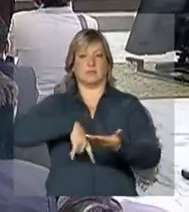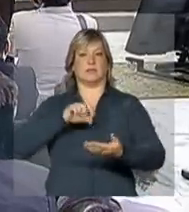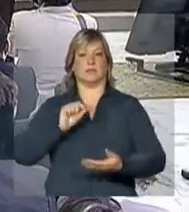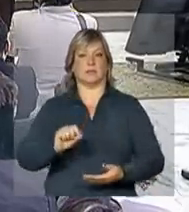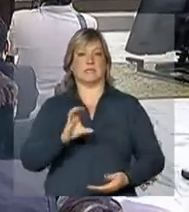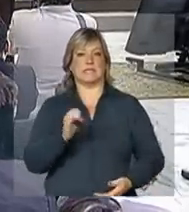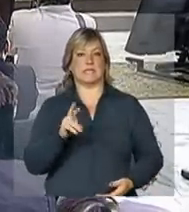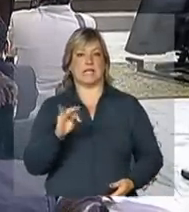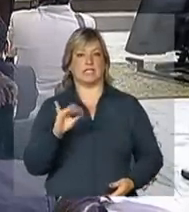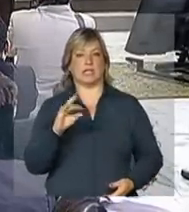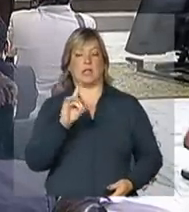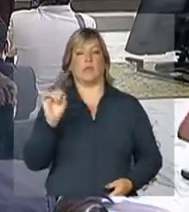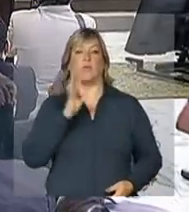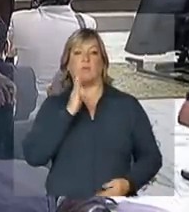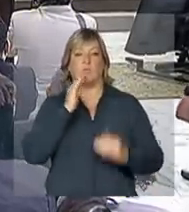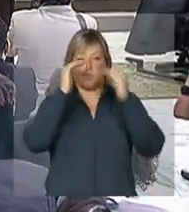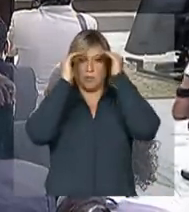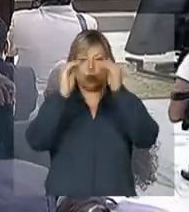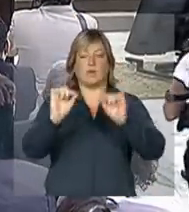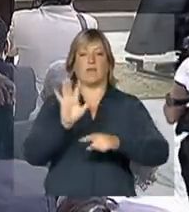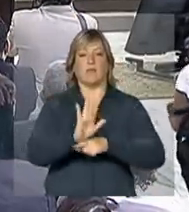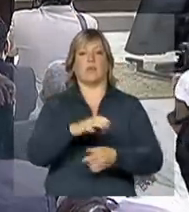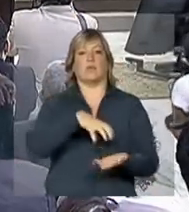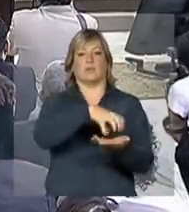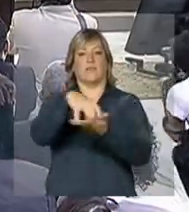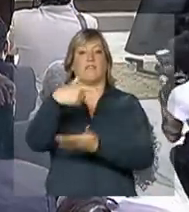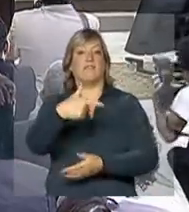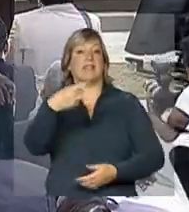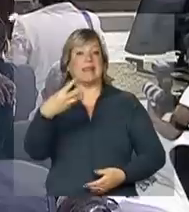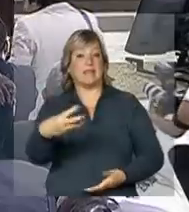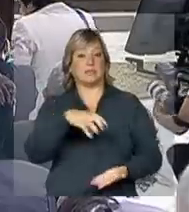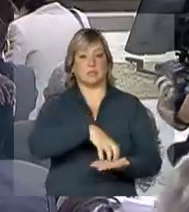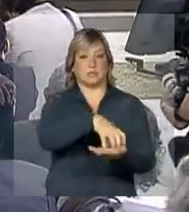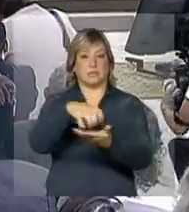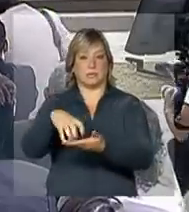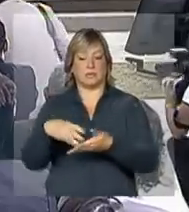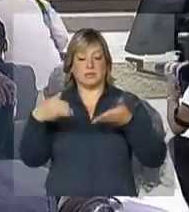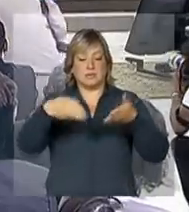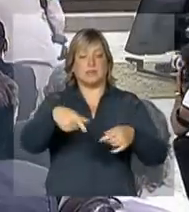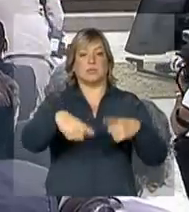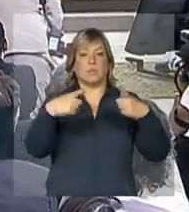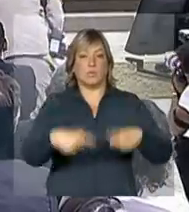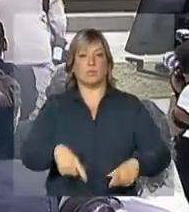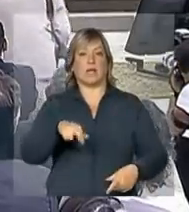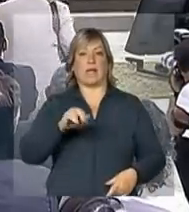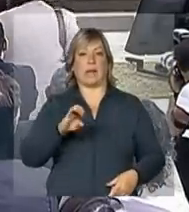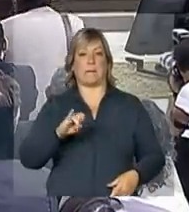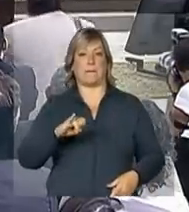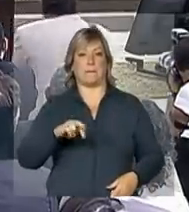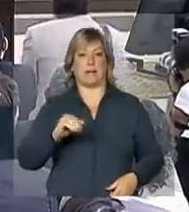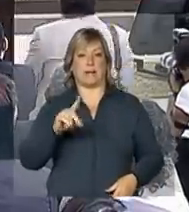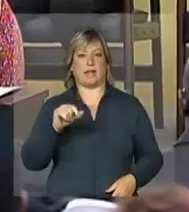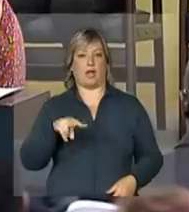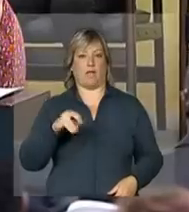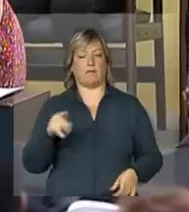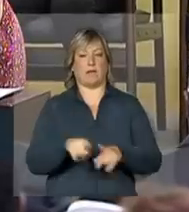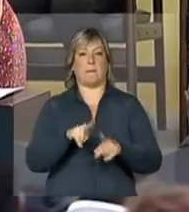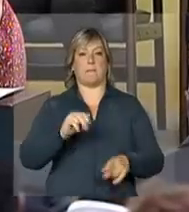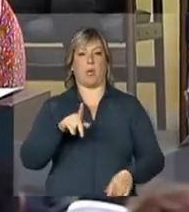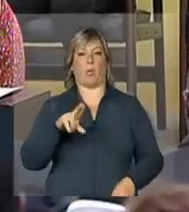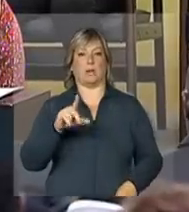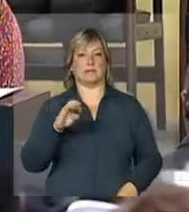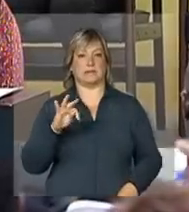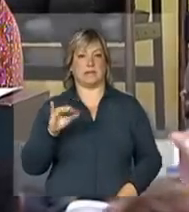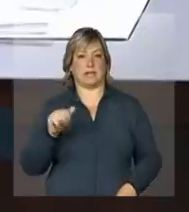quilombola que vão beneficiar 23 comunidades situadas nos municípios de queimada nova Paulistana